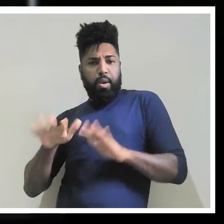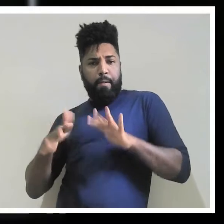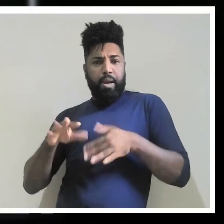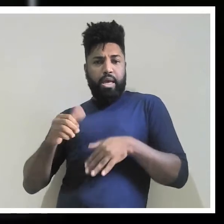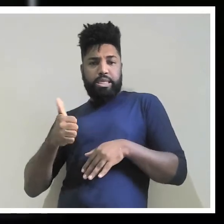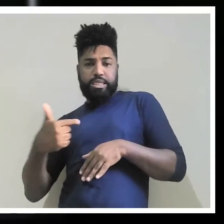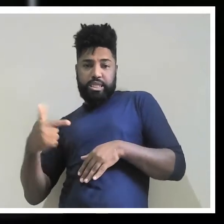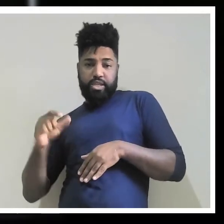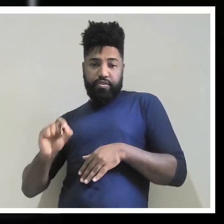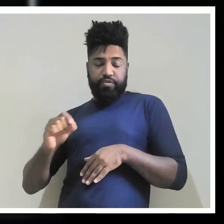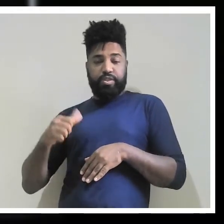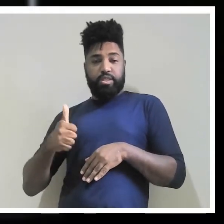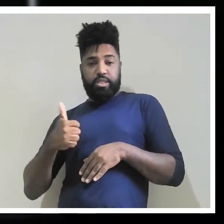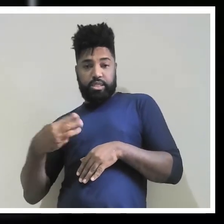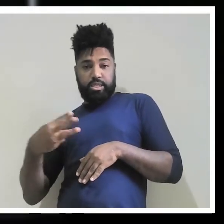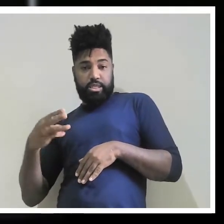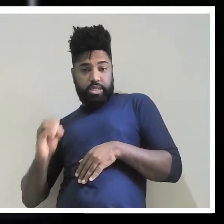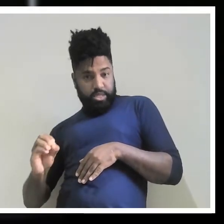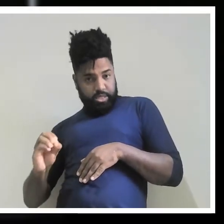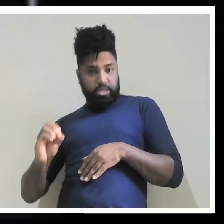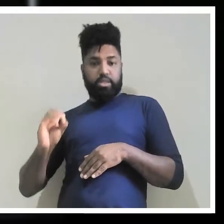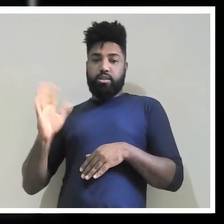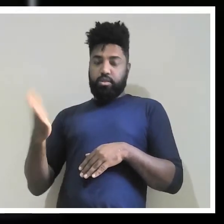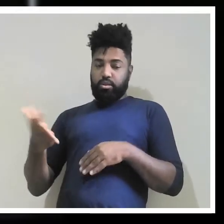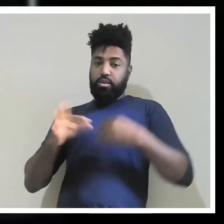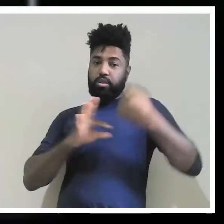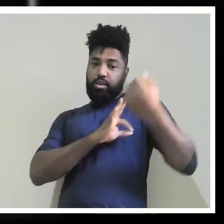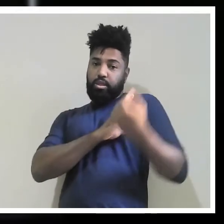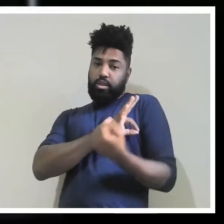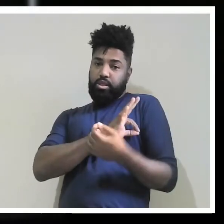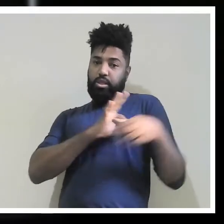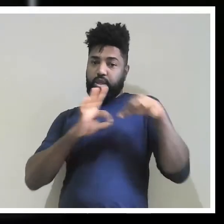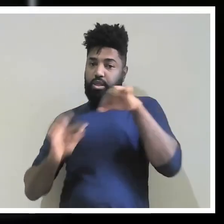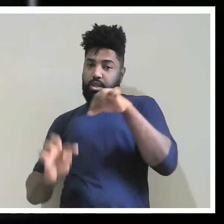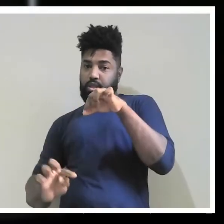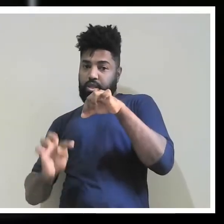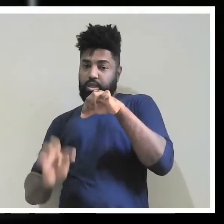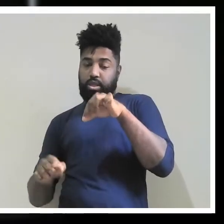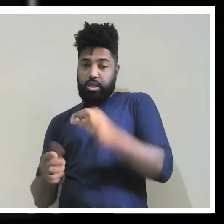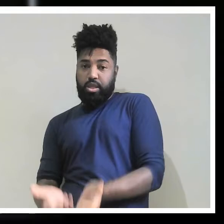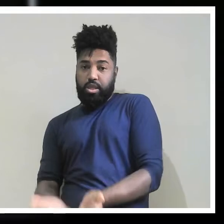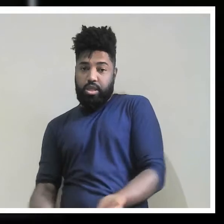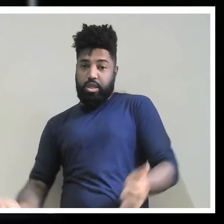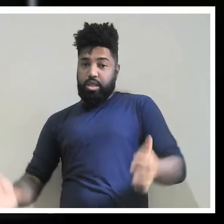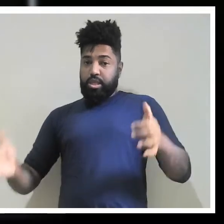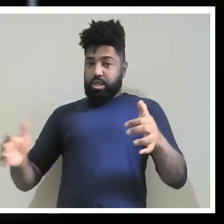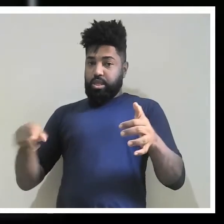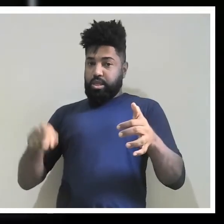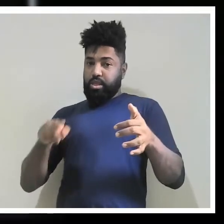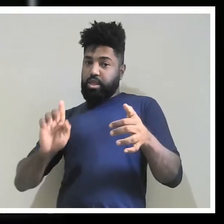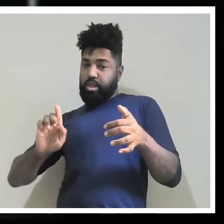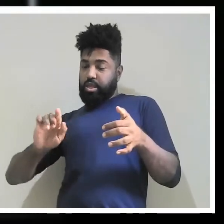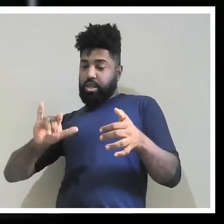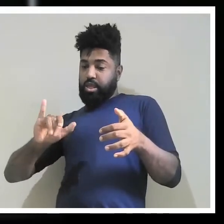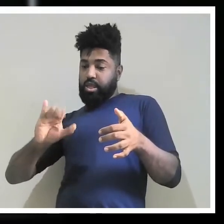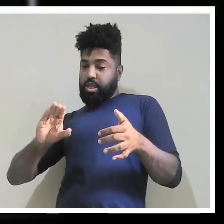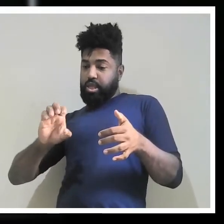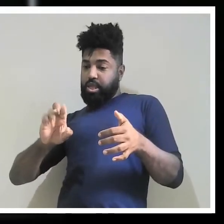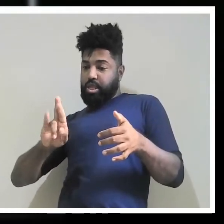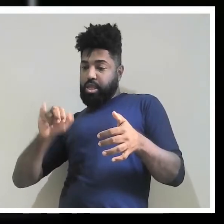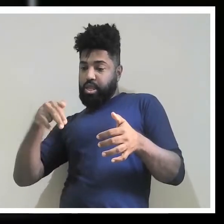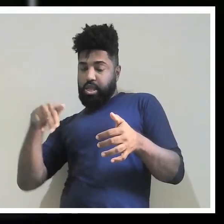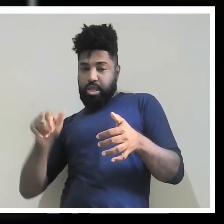120 a 130 graus. Claro que eu estou falando aqui da temperatura do banho de glicerina. E aqui está então o nosso gerador de amônia